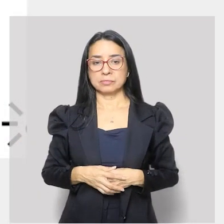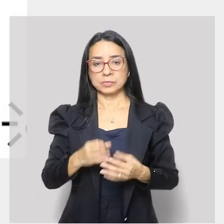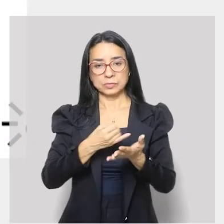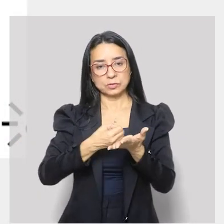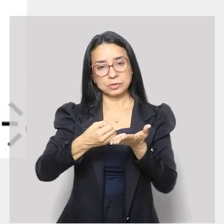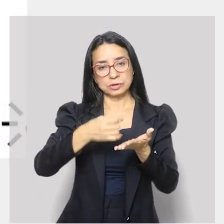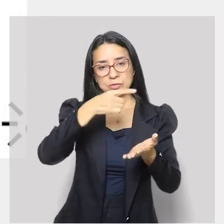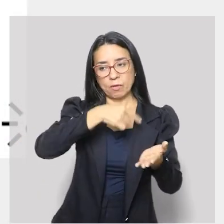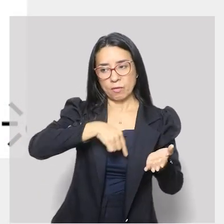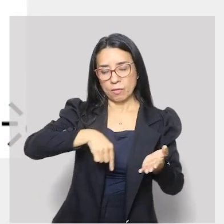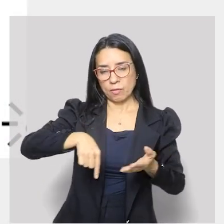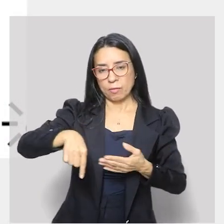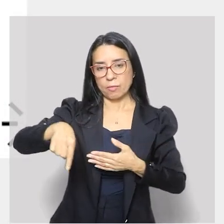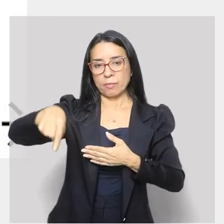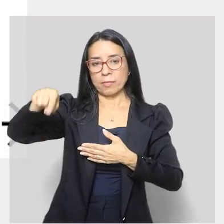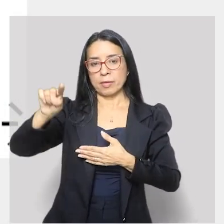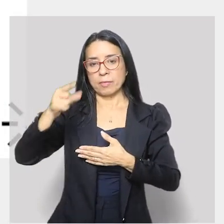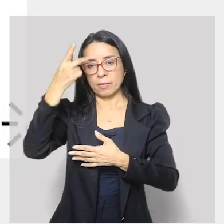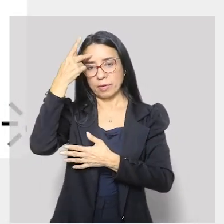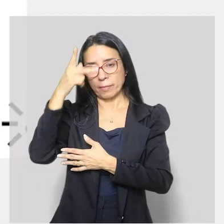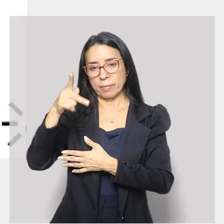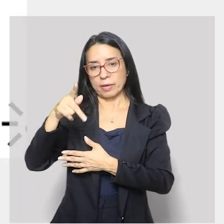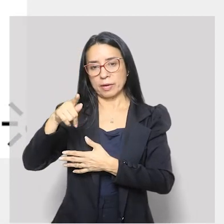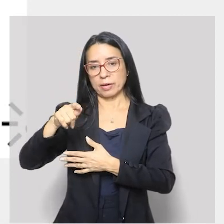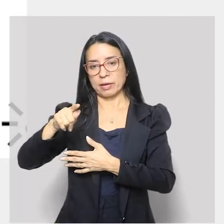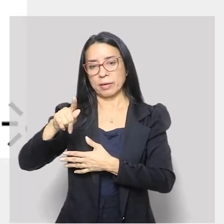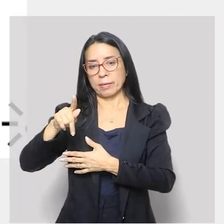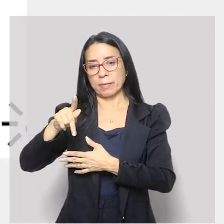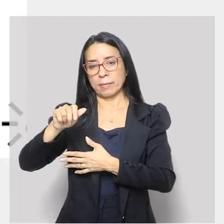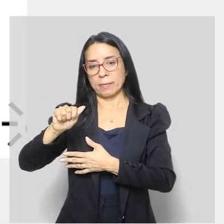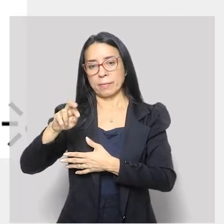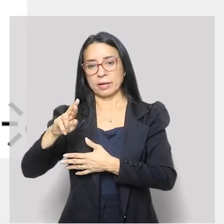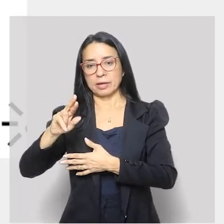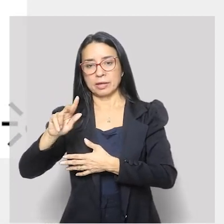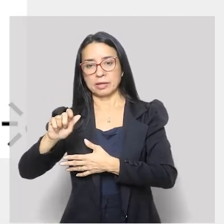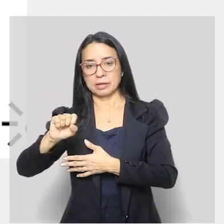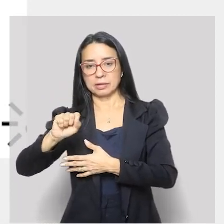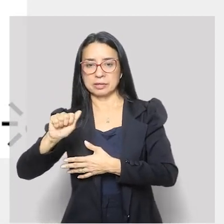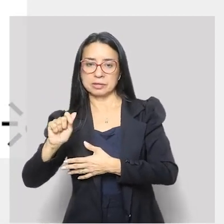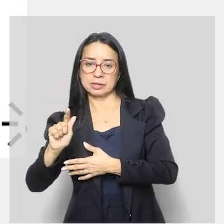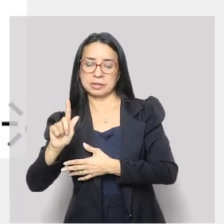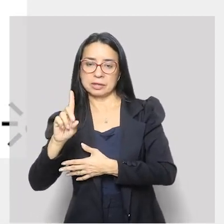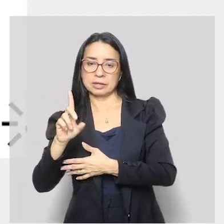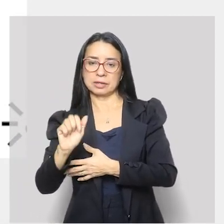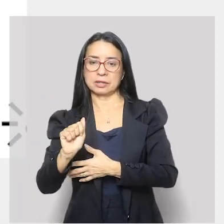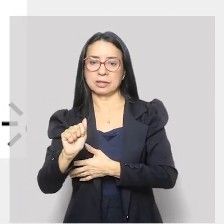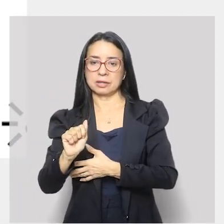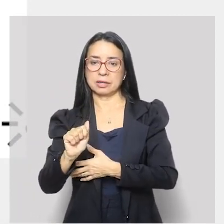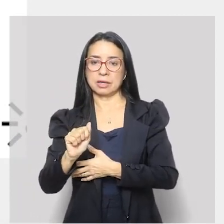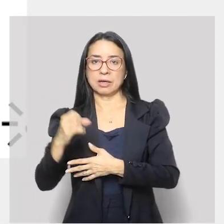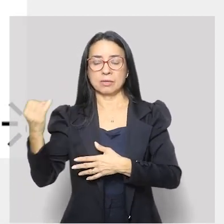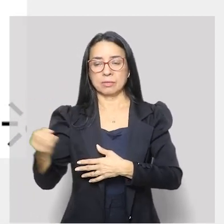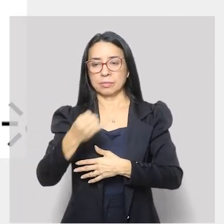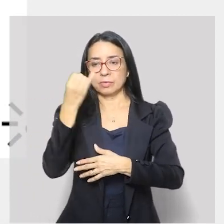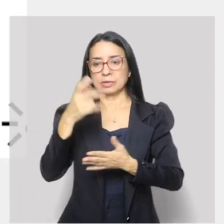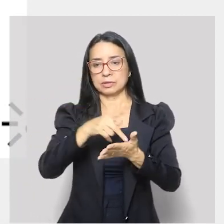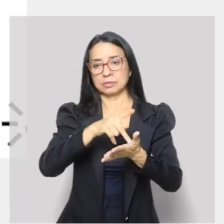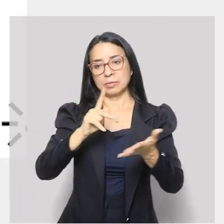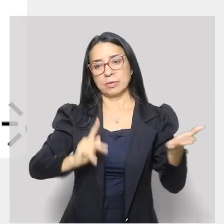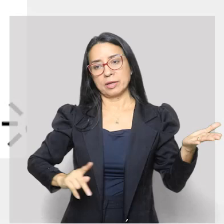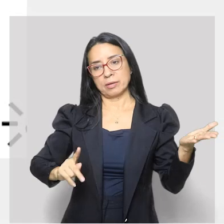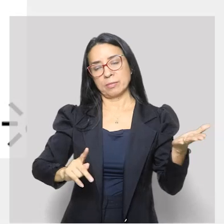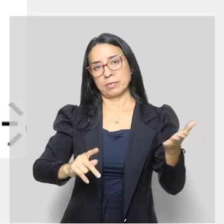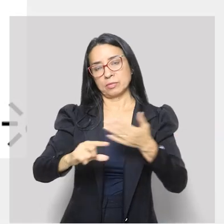para Passágada", que é um dos célebres poemas de Manuel Bandeira que conotam a busca de uma paisagem perfeita